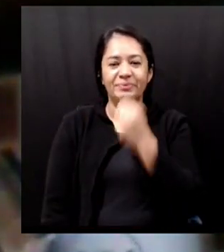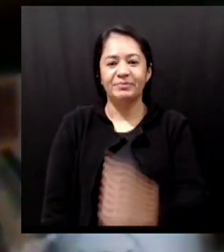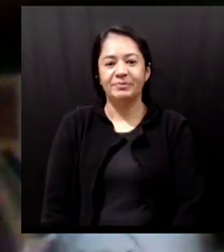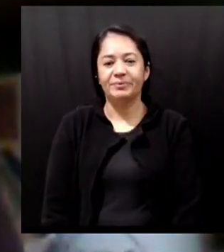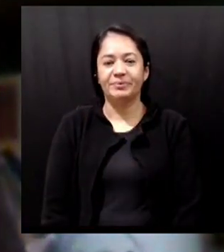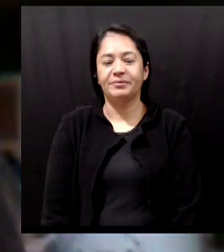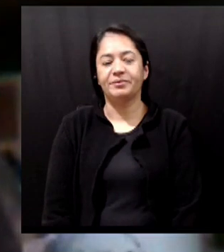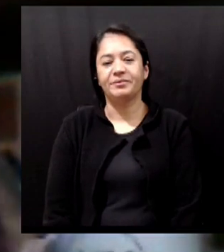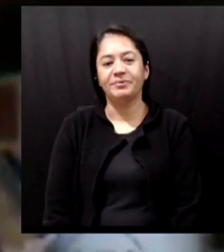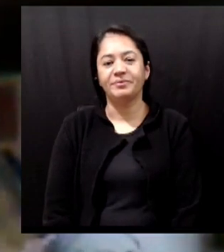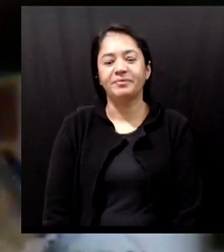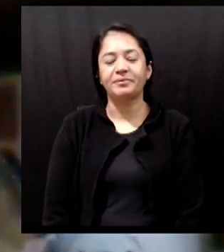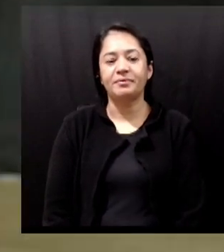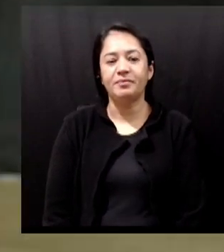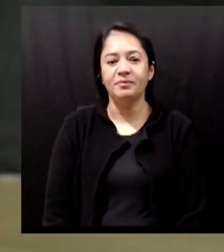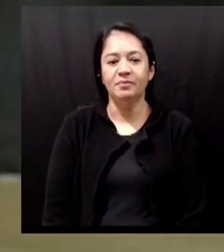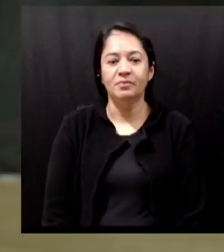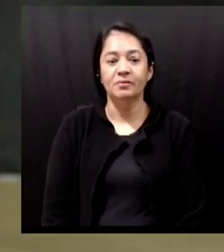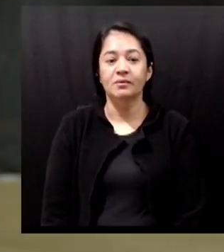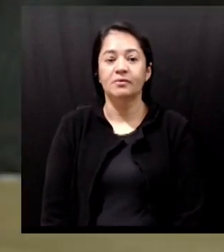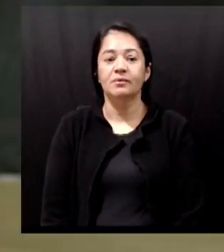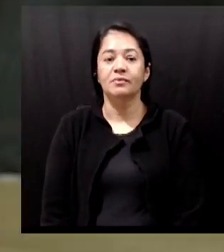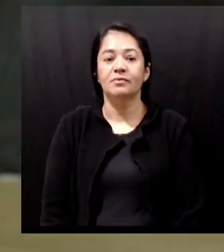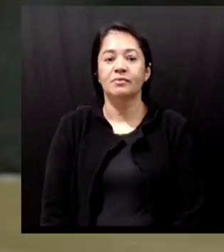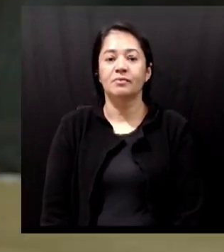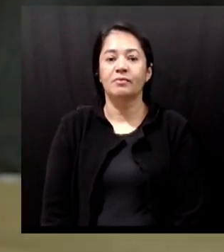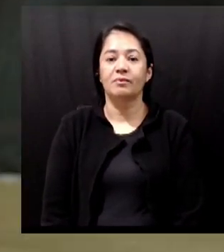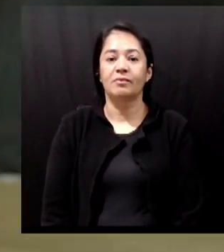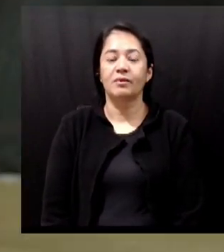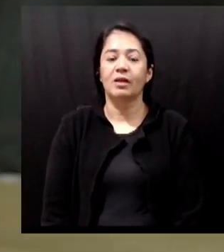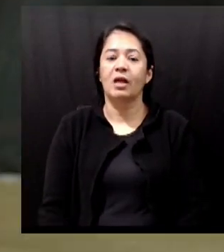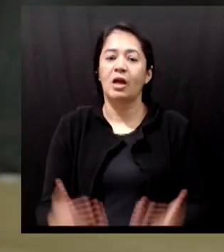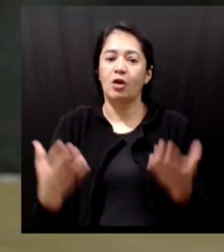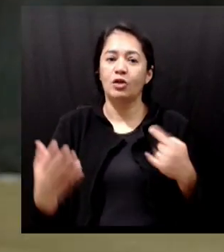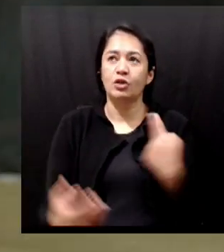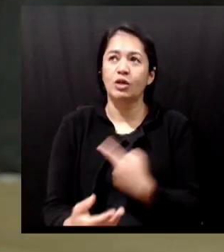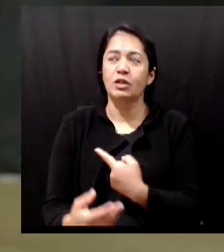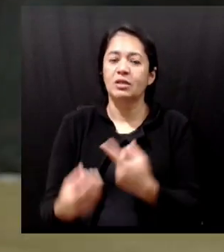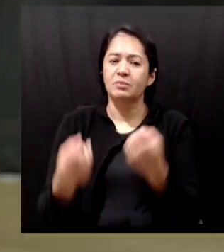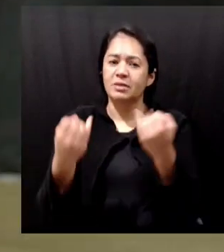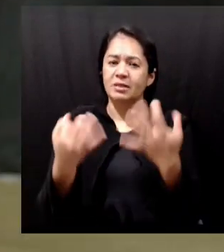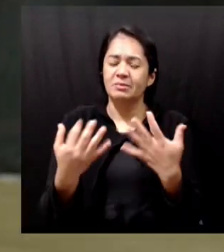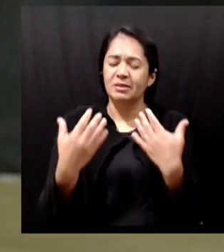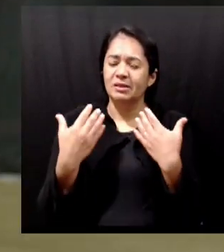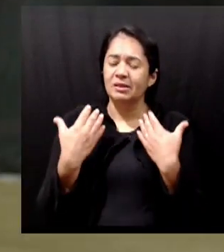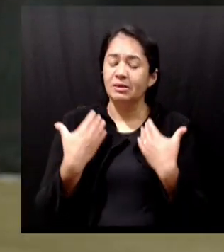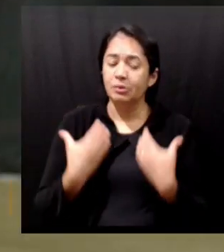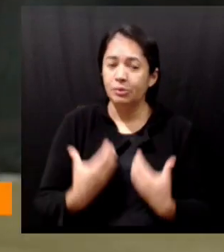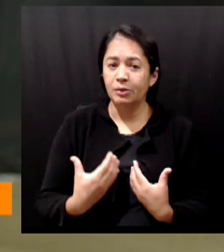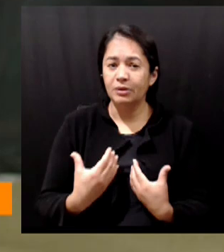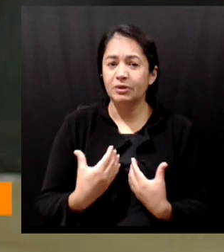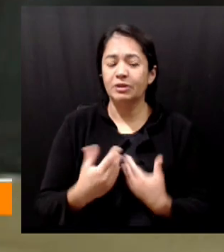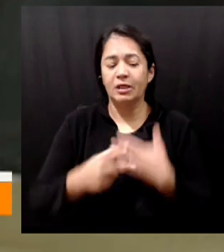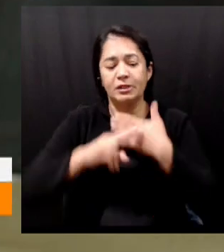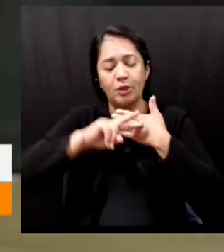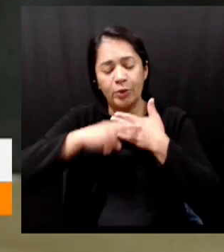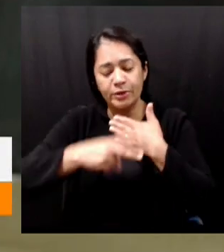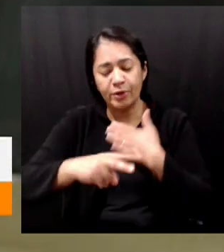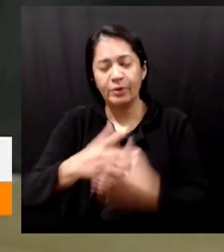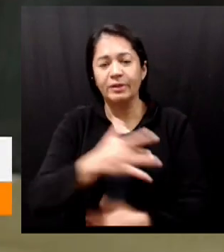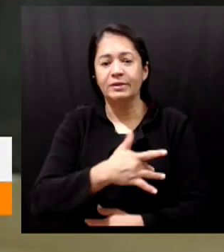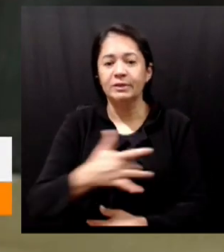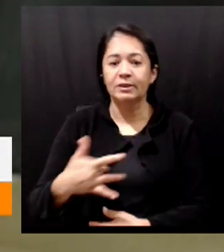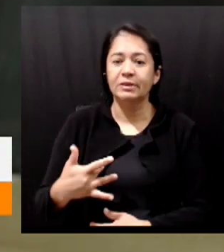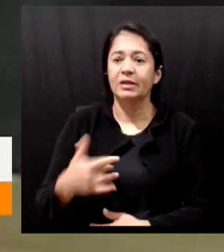gente, vamos abordar então a origem da sobrecarga, os efeitos na saúde, a maternidade, a